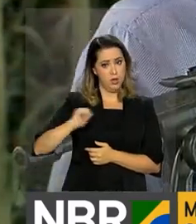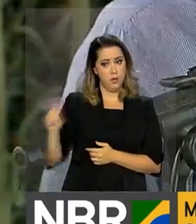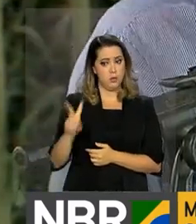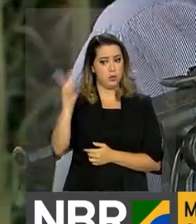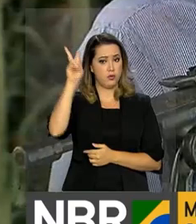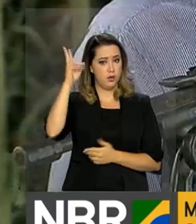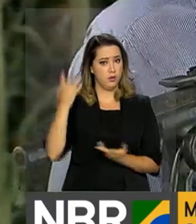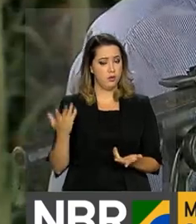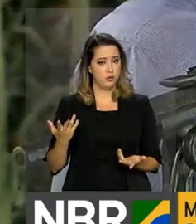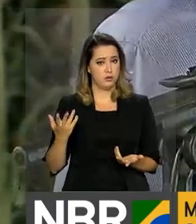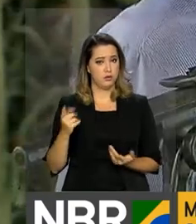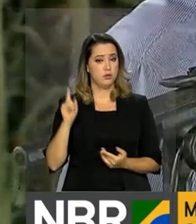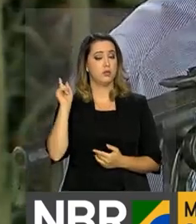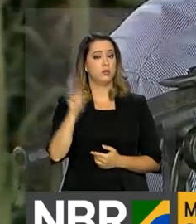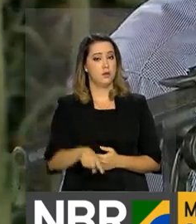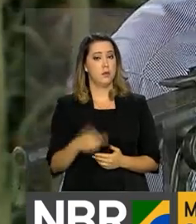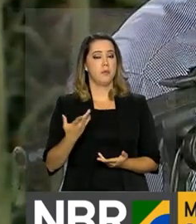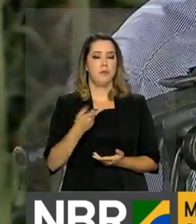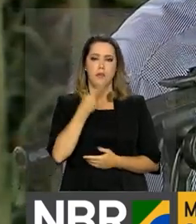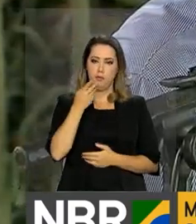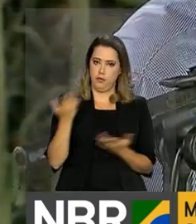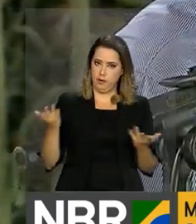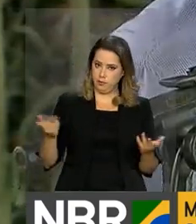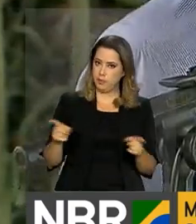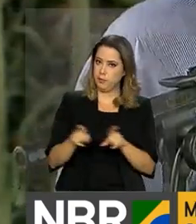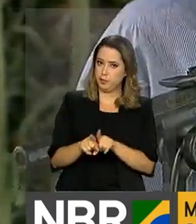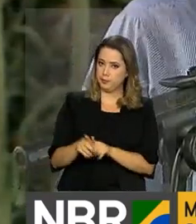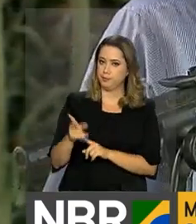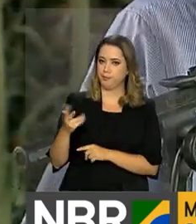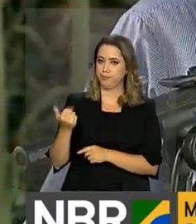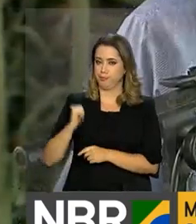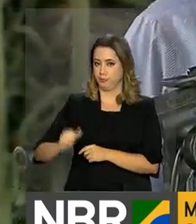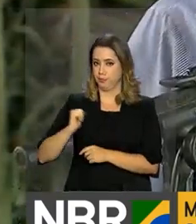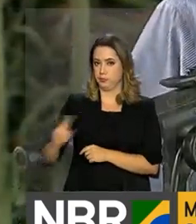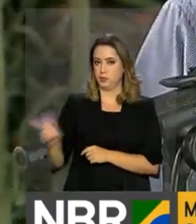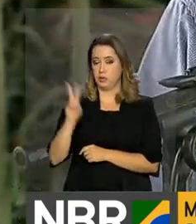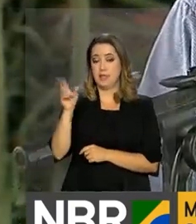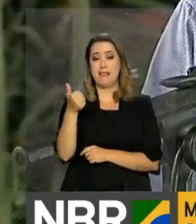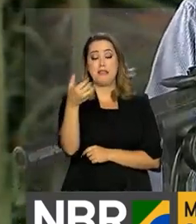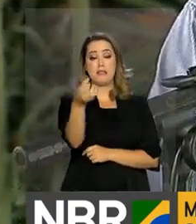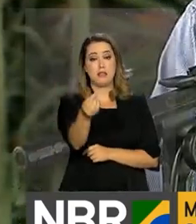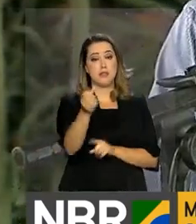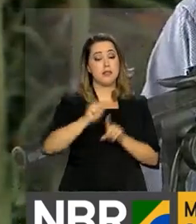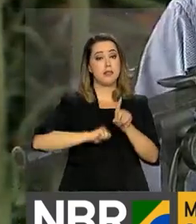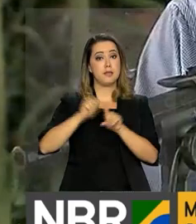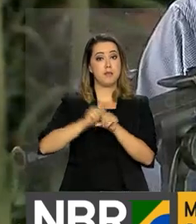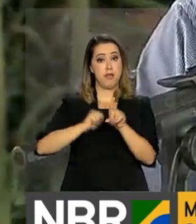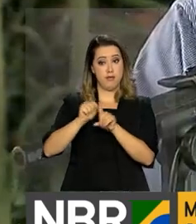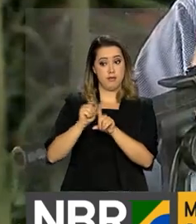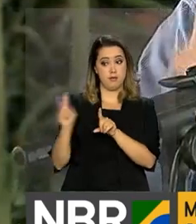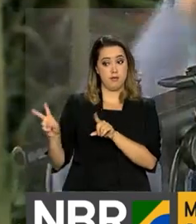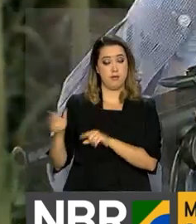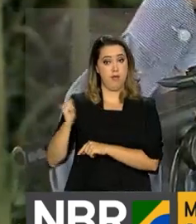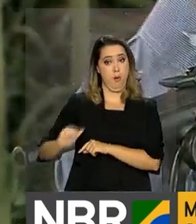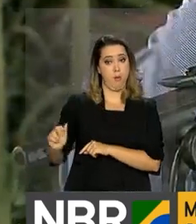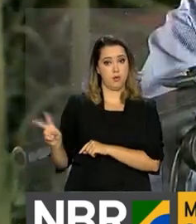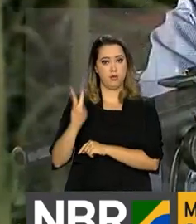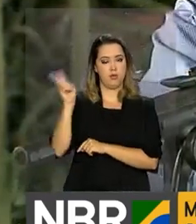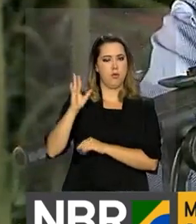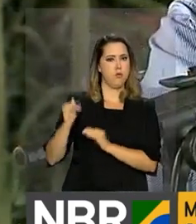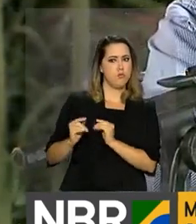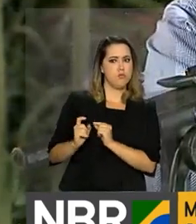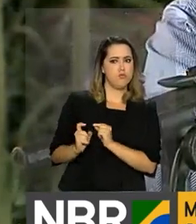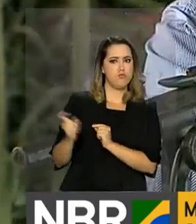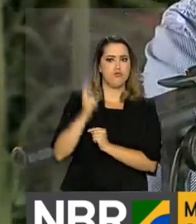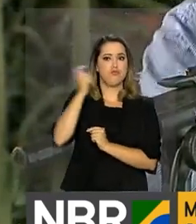na Bolsa de Valores. Aliás, por falar em Bolsa de Valores, nesses 16 meses, a Bolsa de Valores atingiu seu pico,